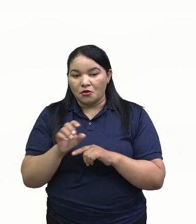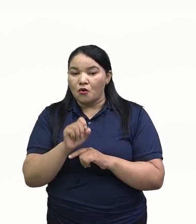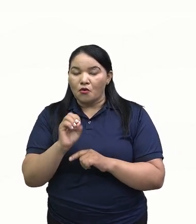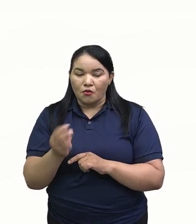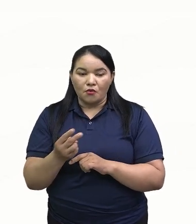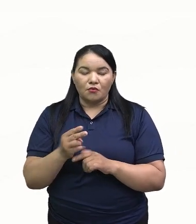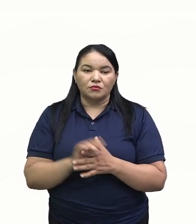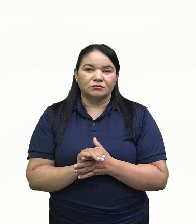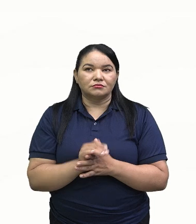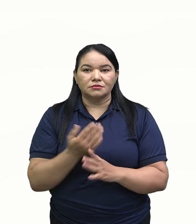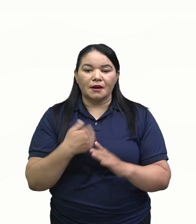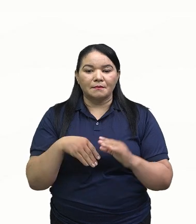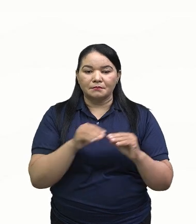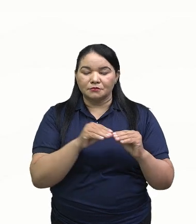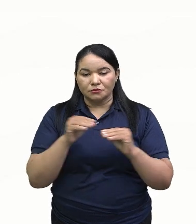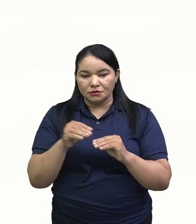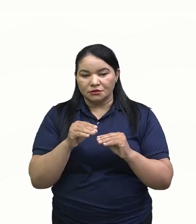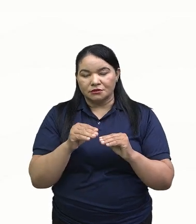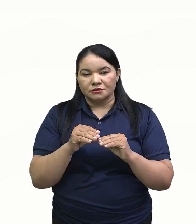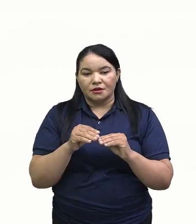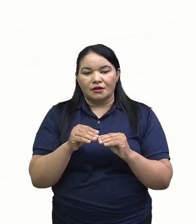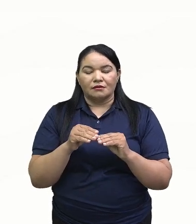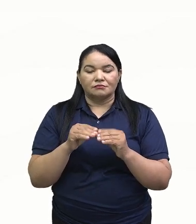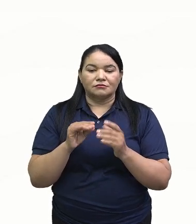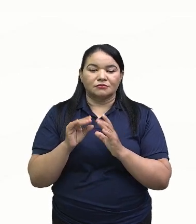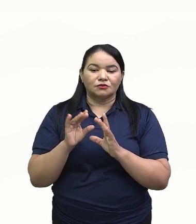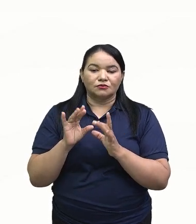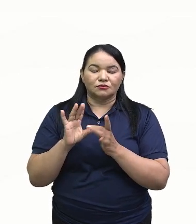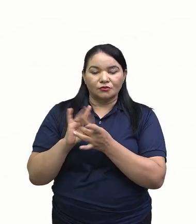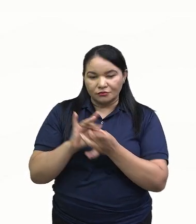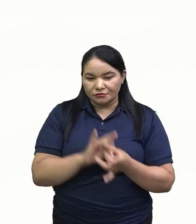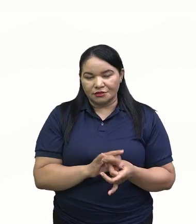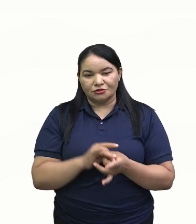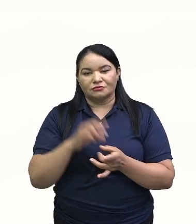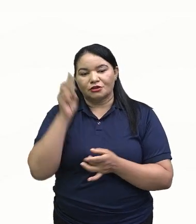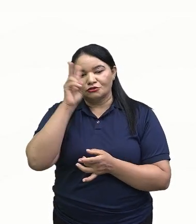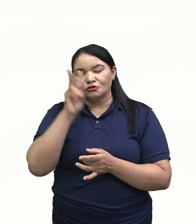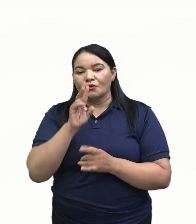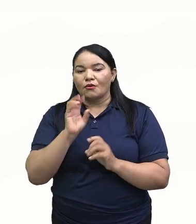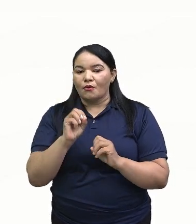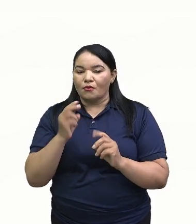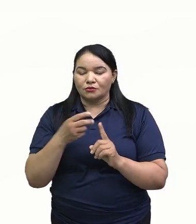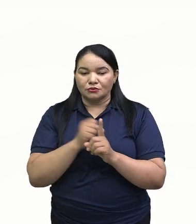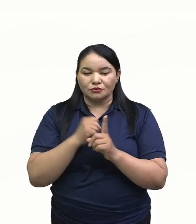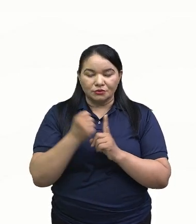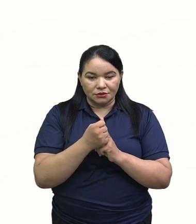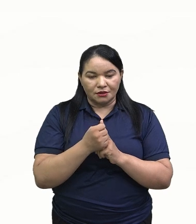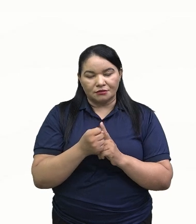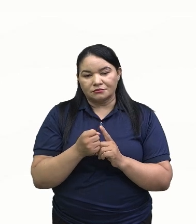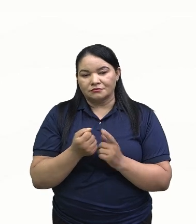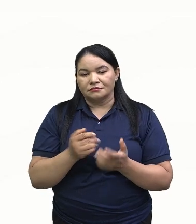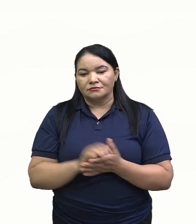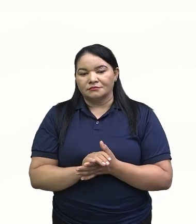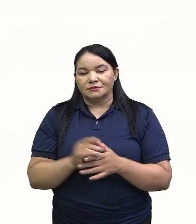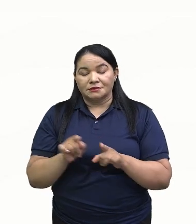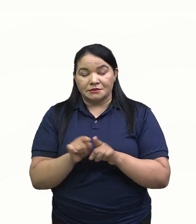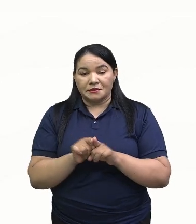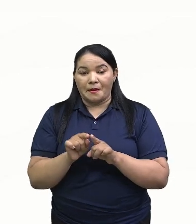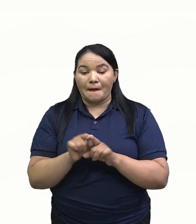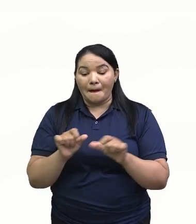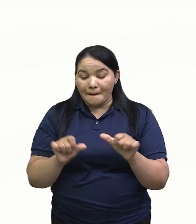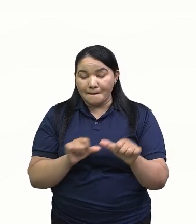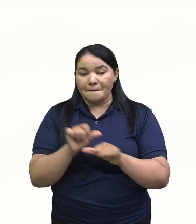outro, no contexto da história ou do contexto social, nós vamos observar que há uma